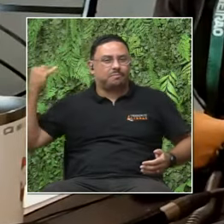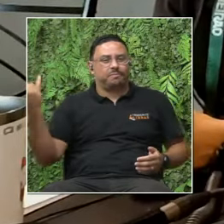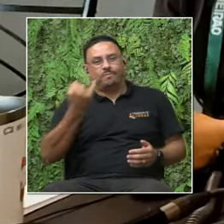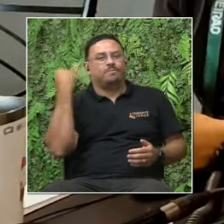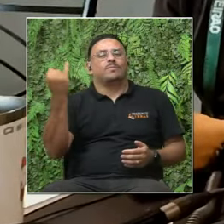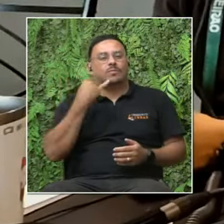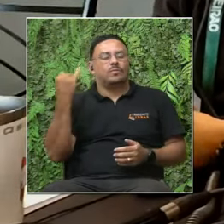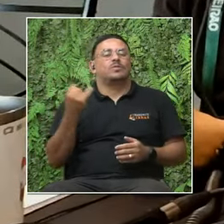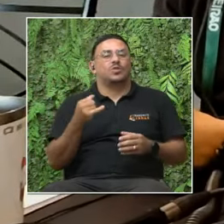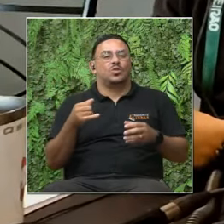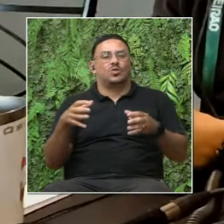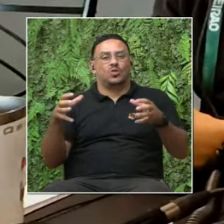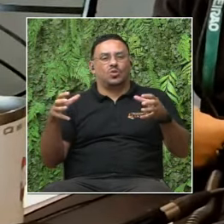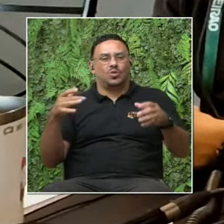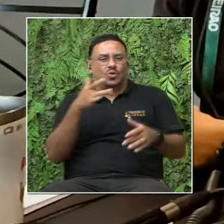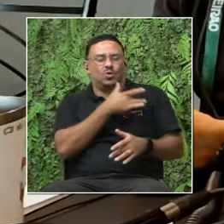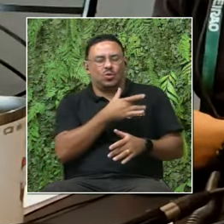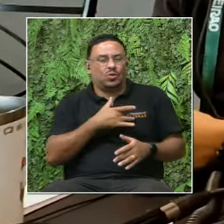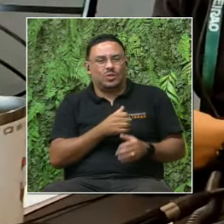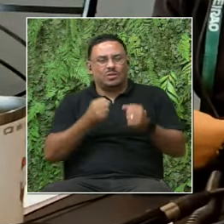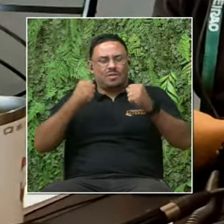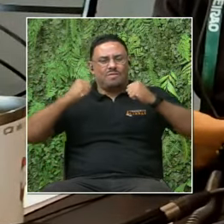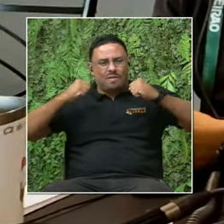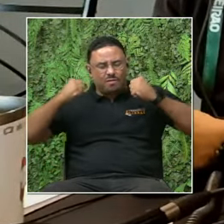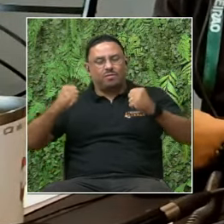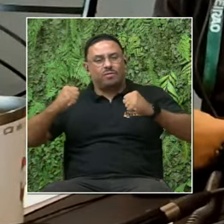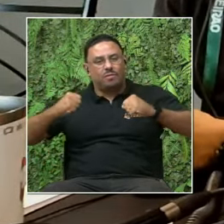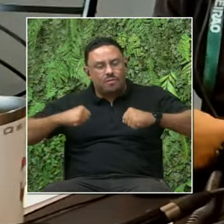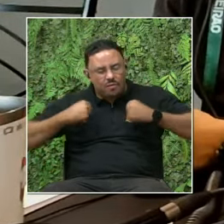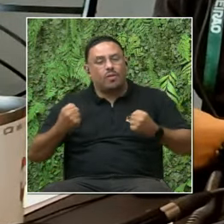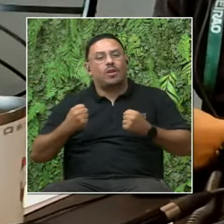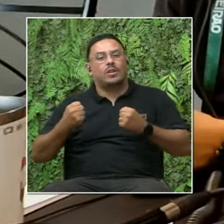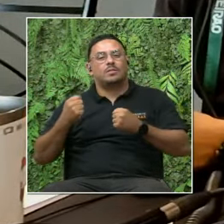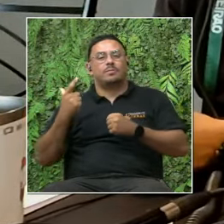Cruzeiro vai com tudo para conquistar esse campeonato